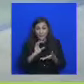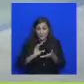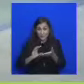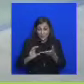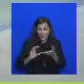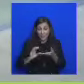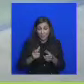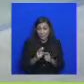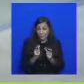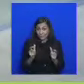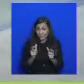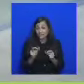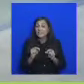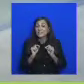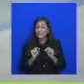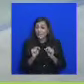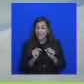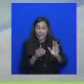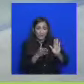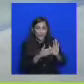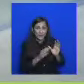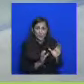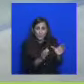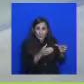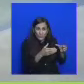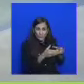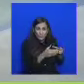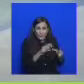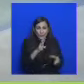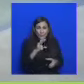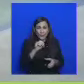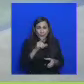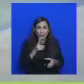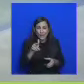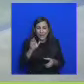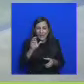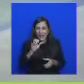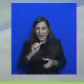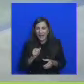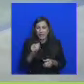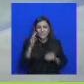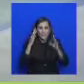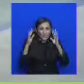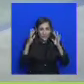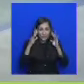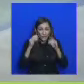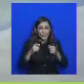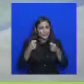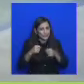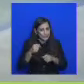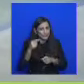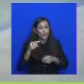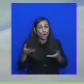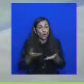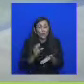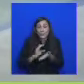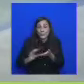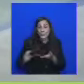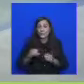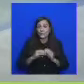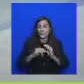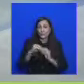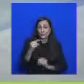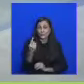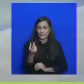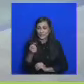ganhar fazendo um bolão caixa. Já pensou? Se não pensou, é bom pensar, porque hoje o prêmio estimado para o concurso